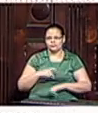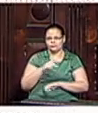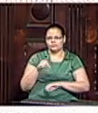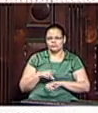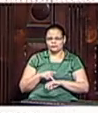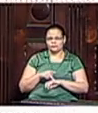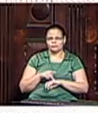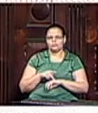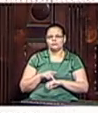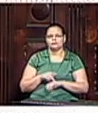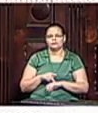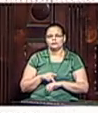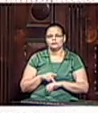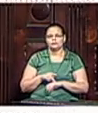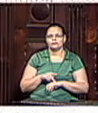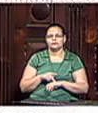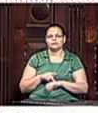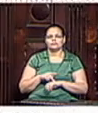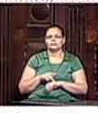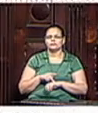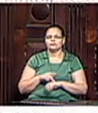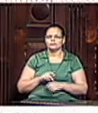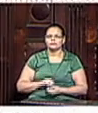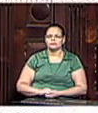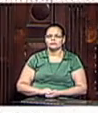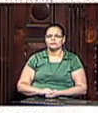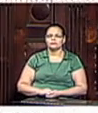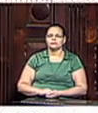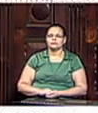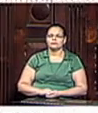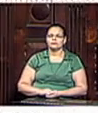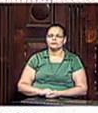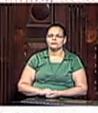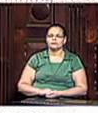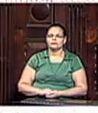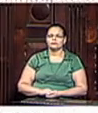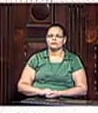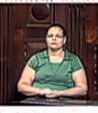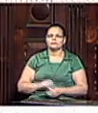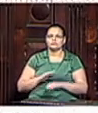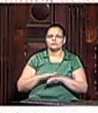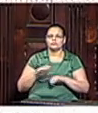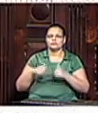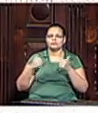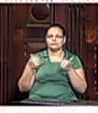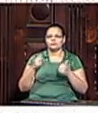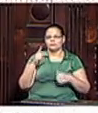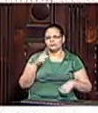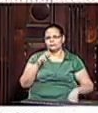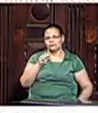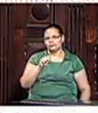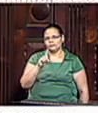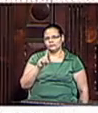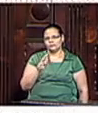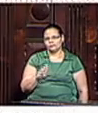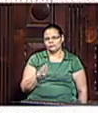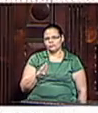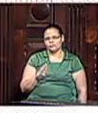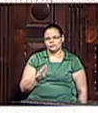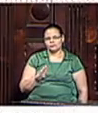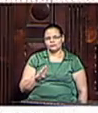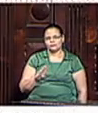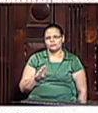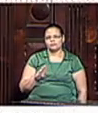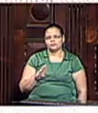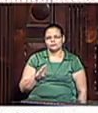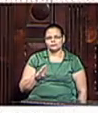Conheço a sua posição já de anos. Talvez Vossa Excelência seja o que há de melhor que tem no PSDB, né?